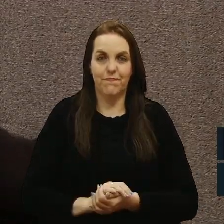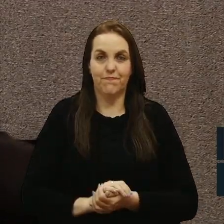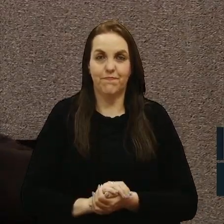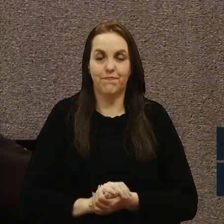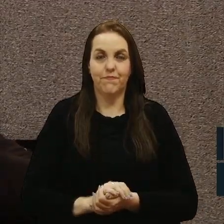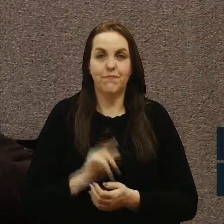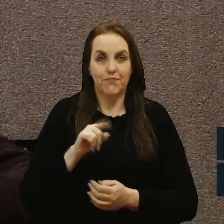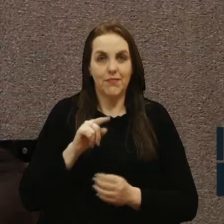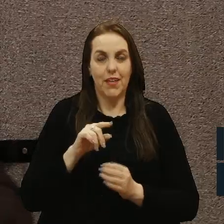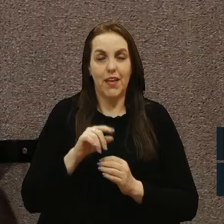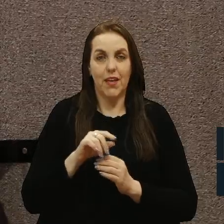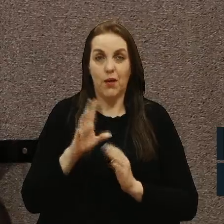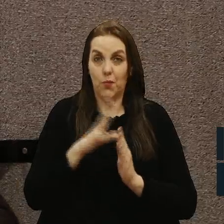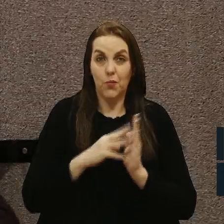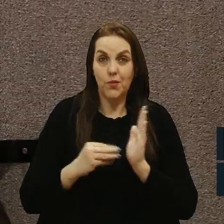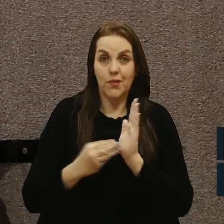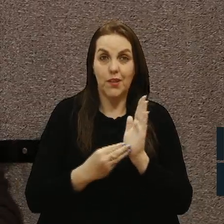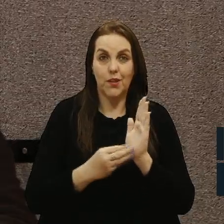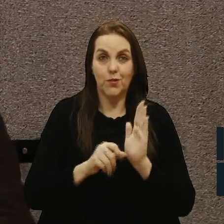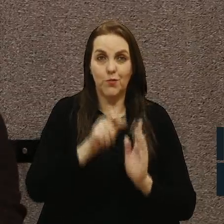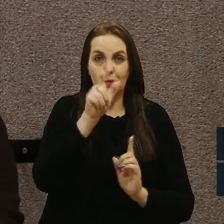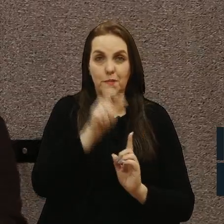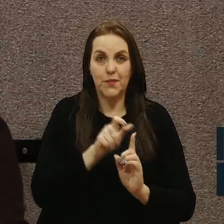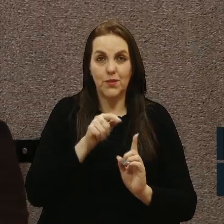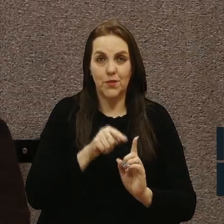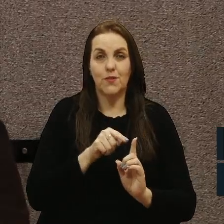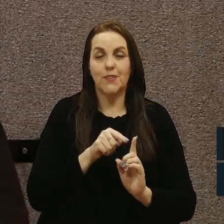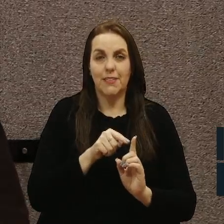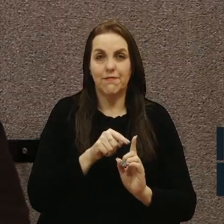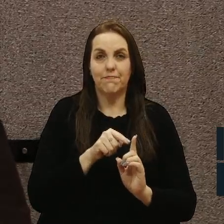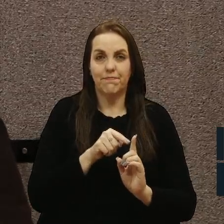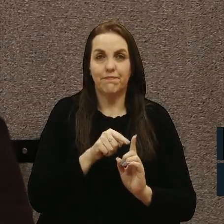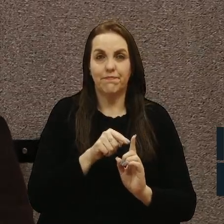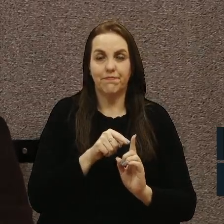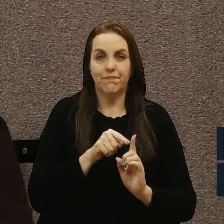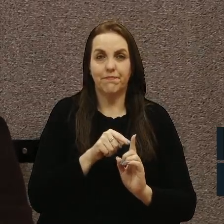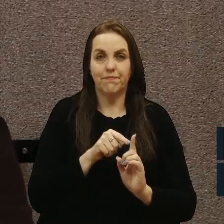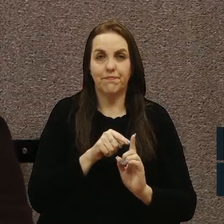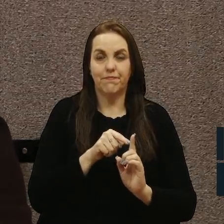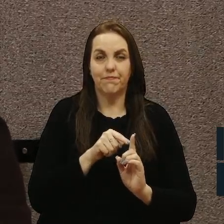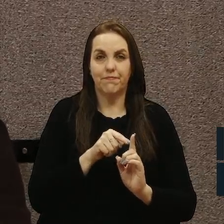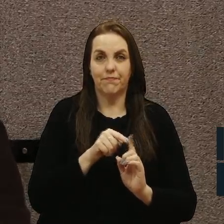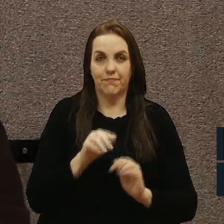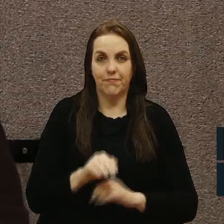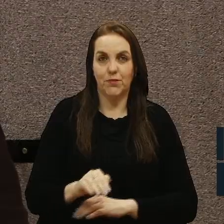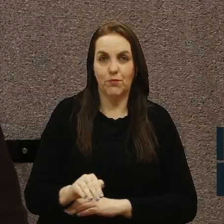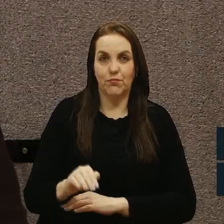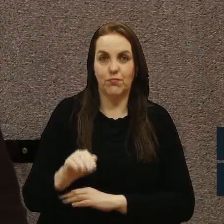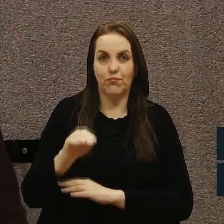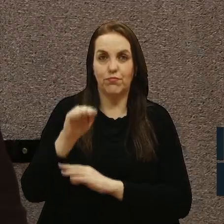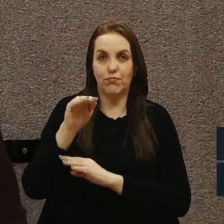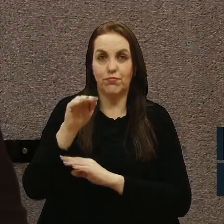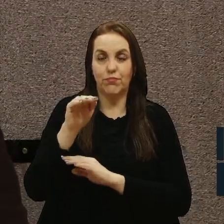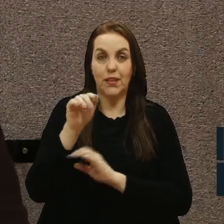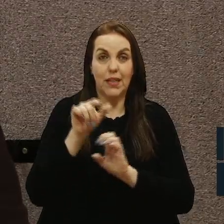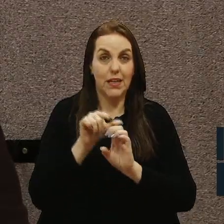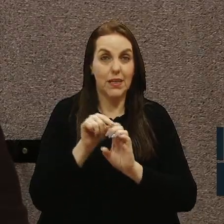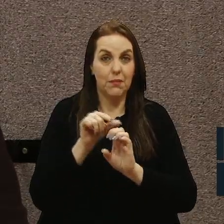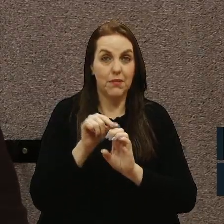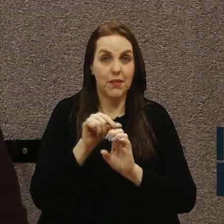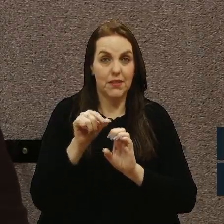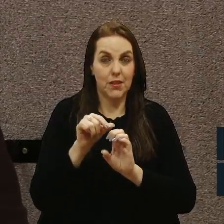é um exemplo de alguém que cresceu, que empreendeu, né? Que